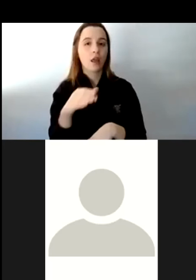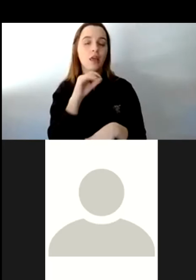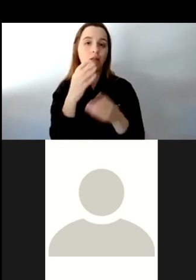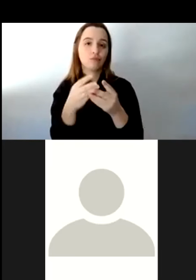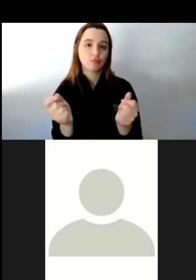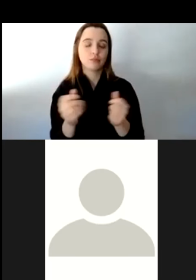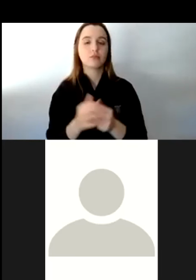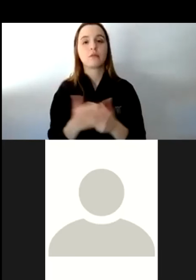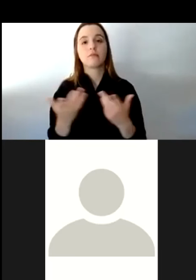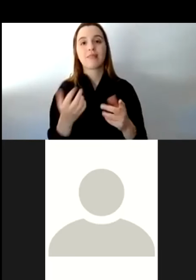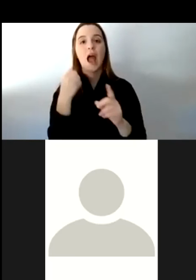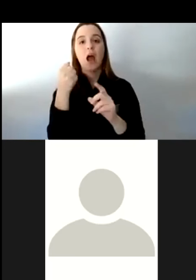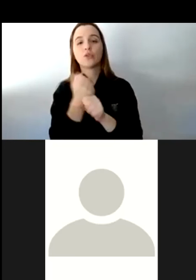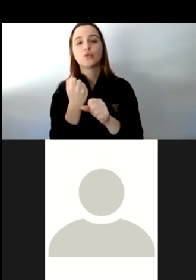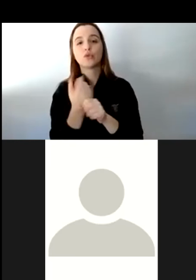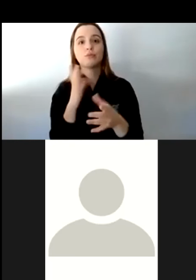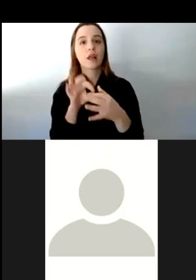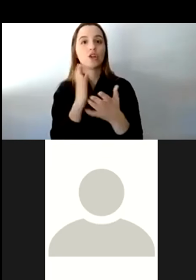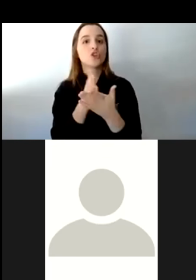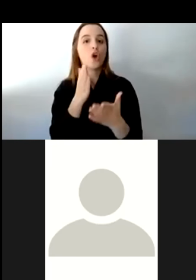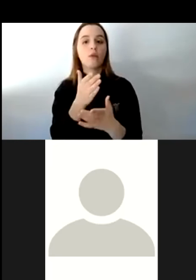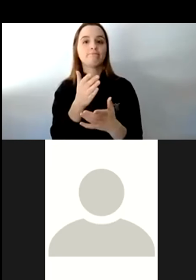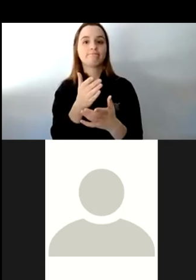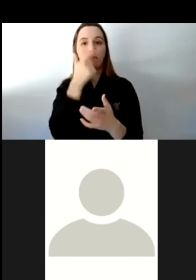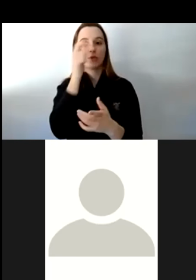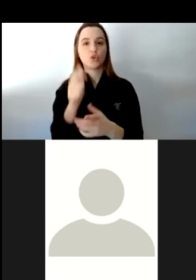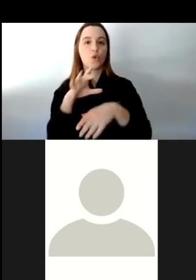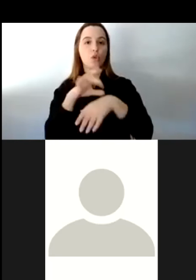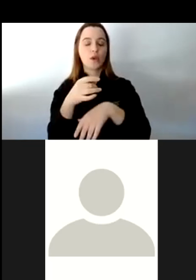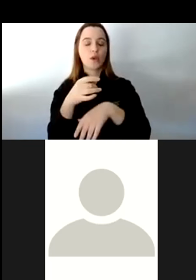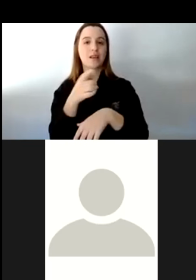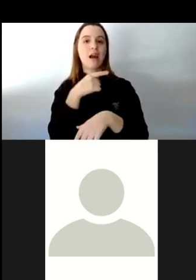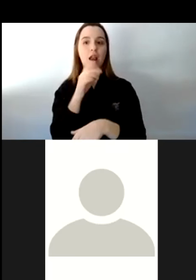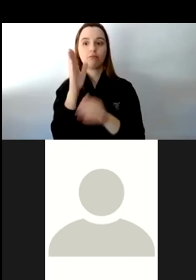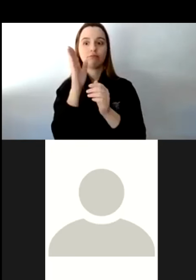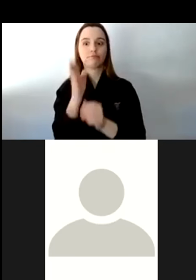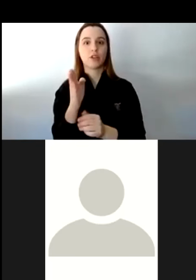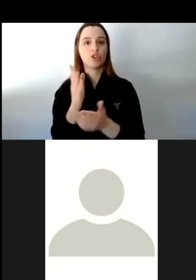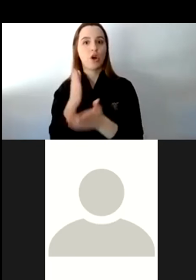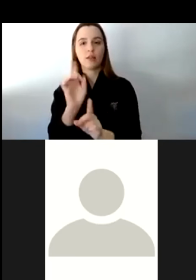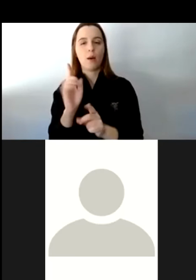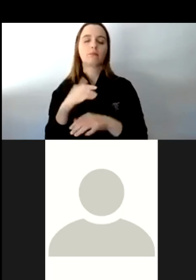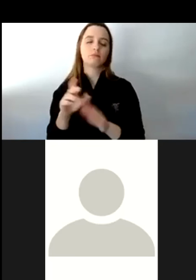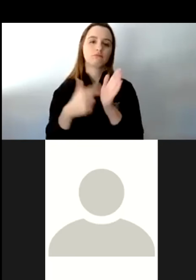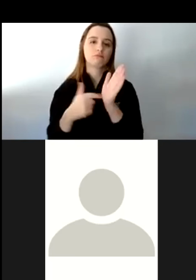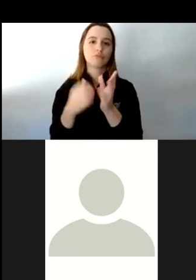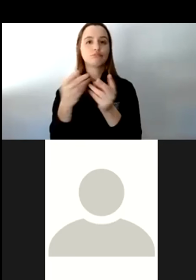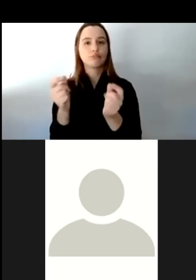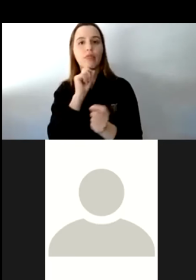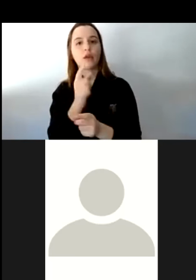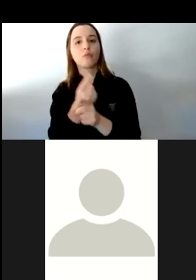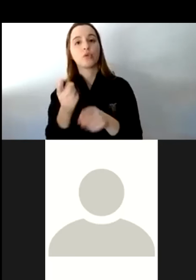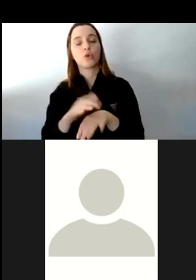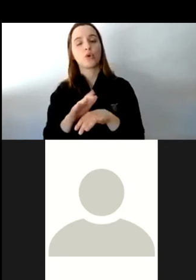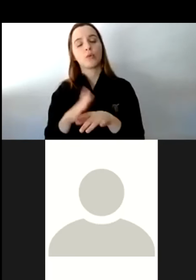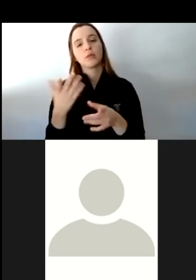rara. Muitas destas ações não foram dirigidas exclusivamente a pessoas com doença rara, mas respondem às necessidades destes, porque o impacto da